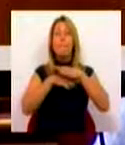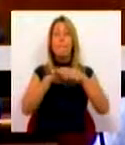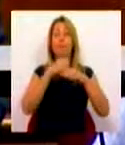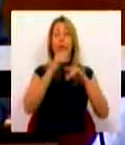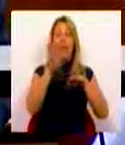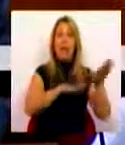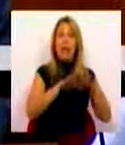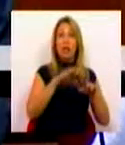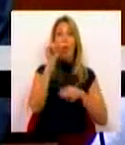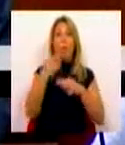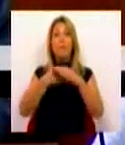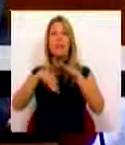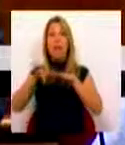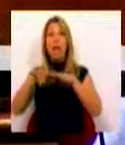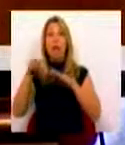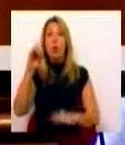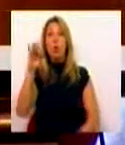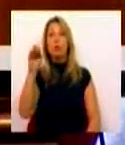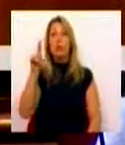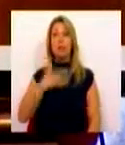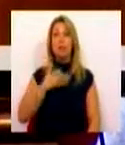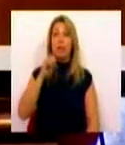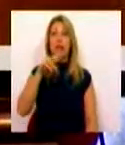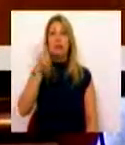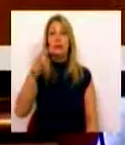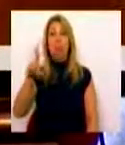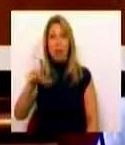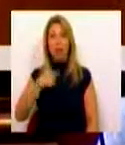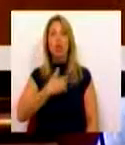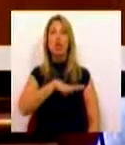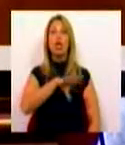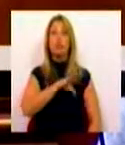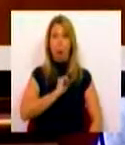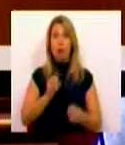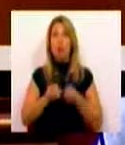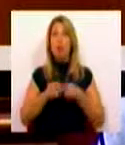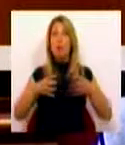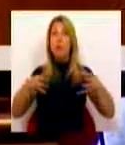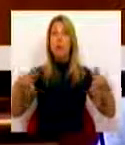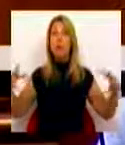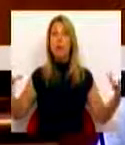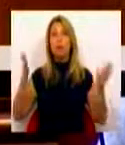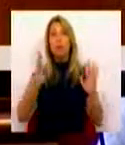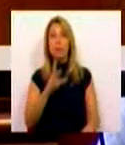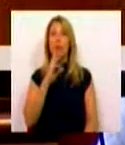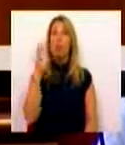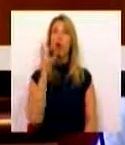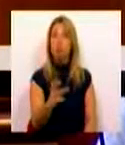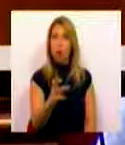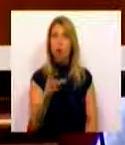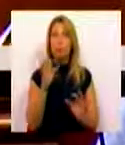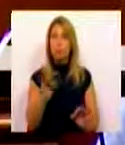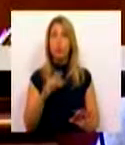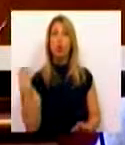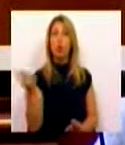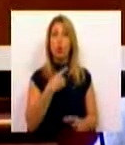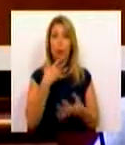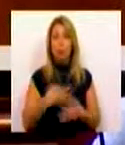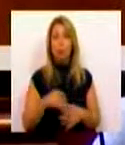Espanha, têm vindo a aumentar e exigem uma resposta ativa de parte de todos nós.